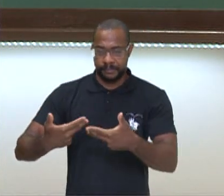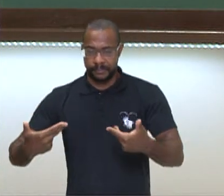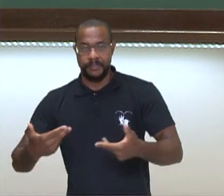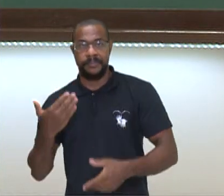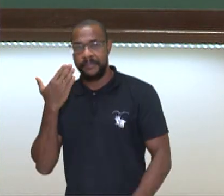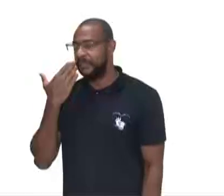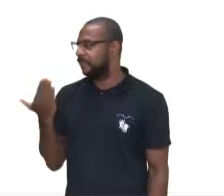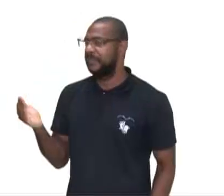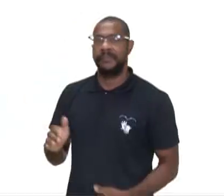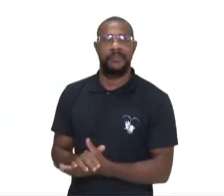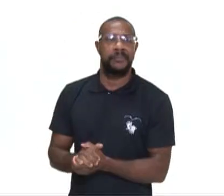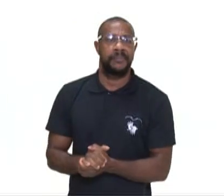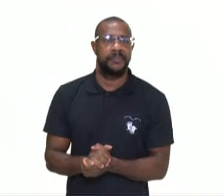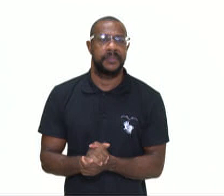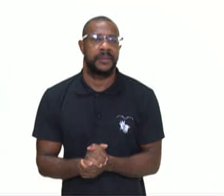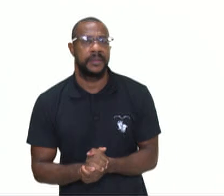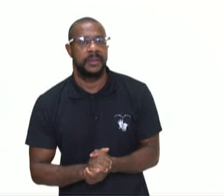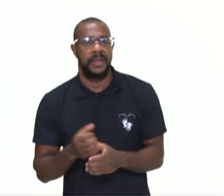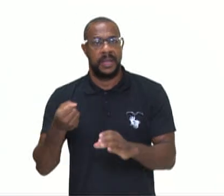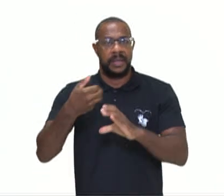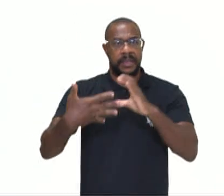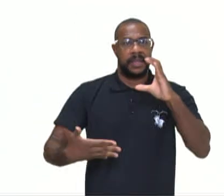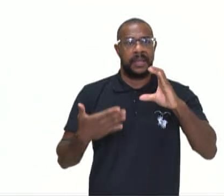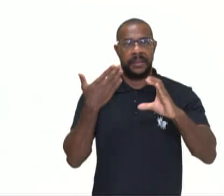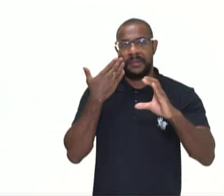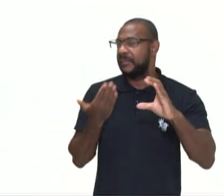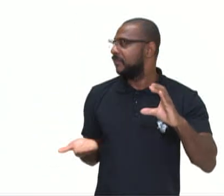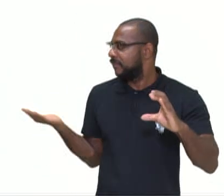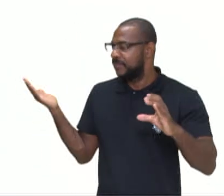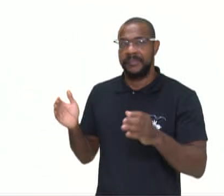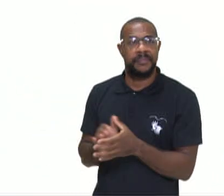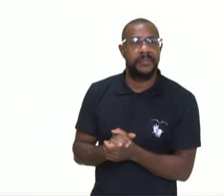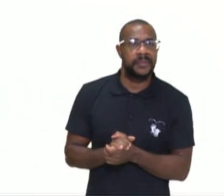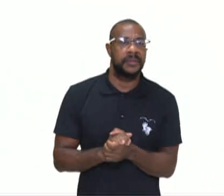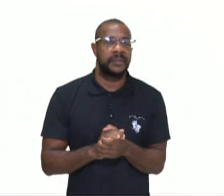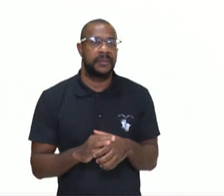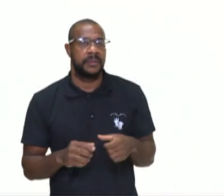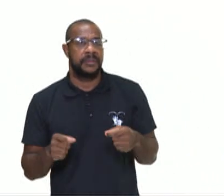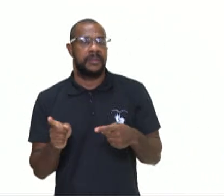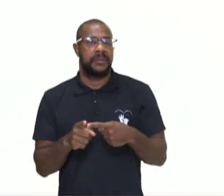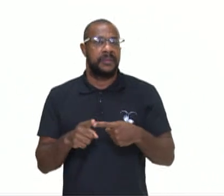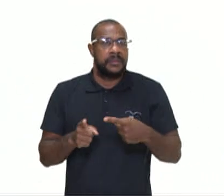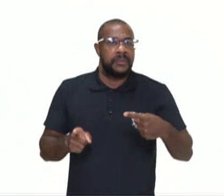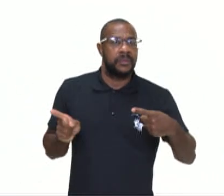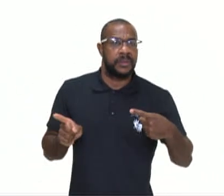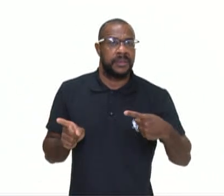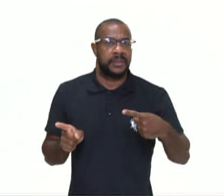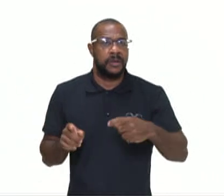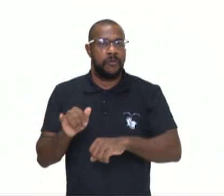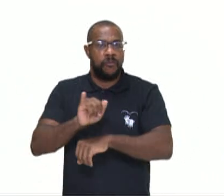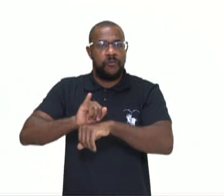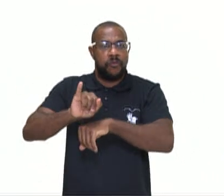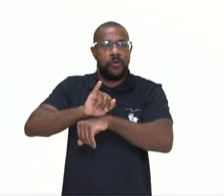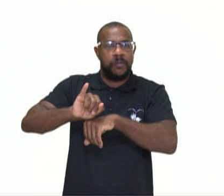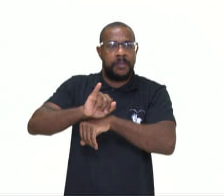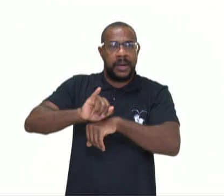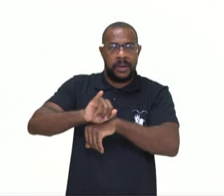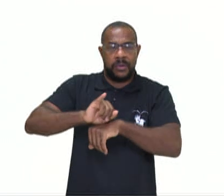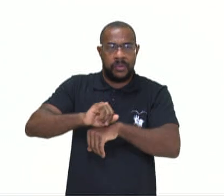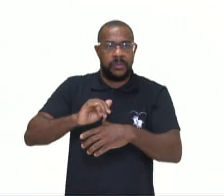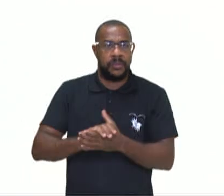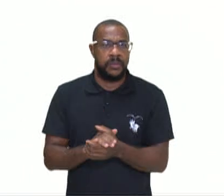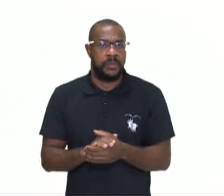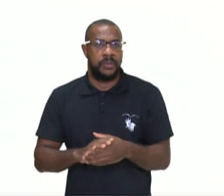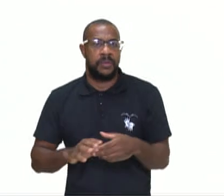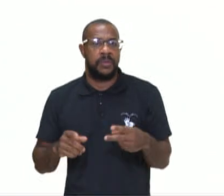O apuro formal, né? O equilíbrio racional e objetivo da linguagem. A arte pela